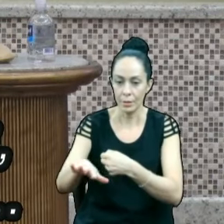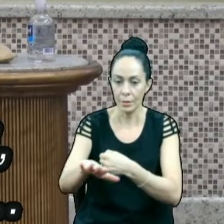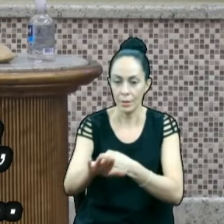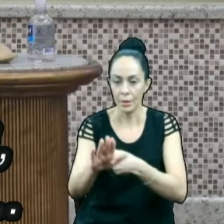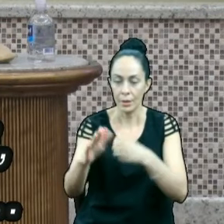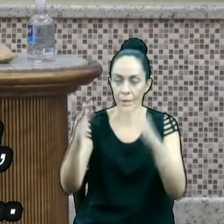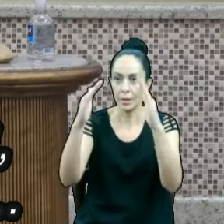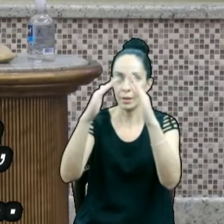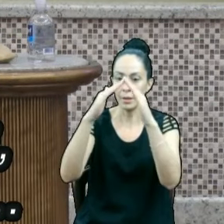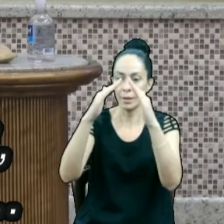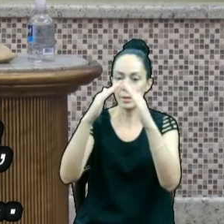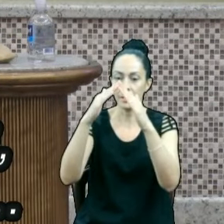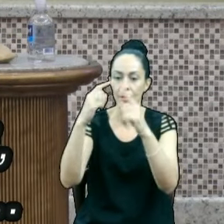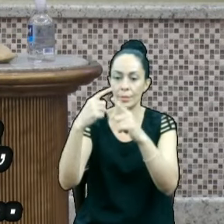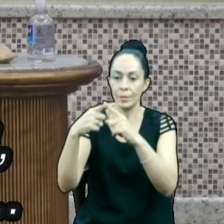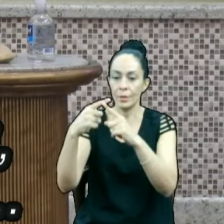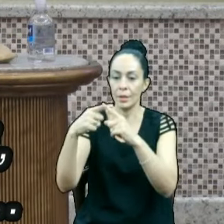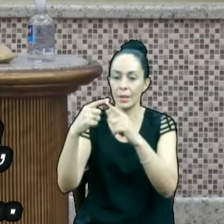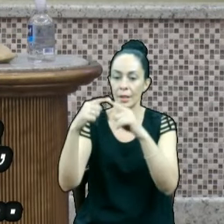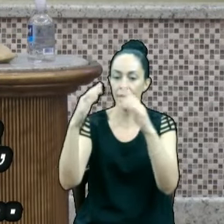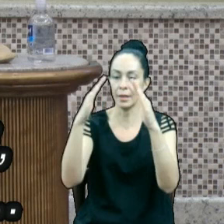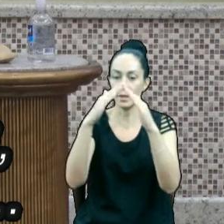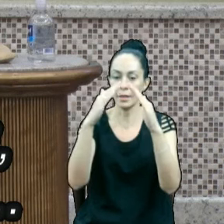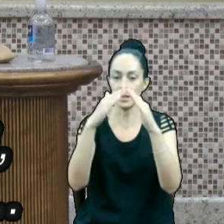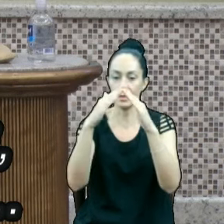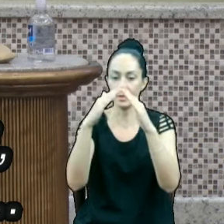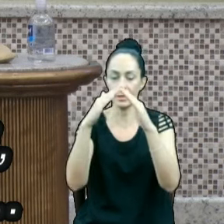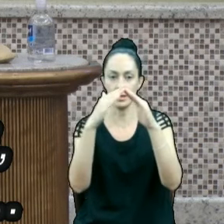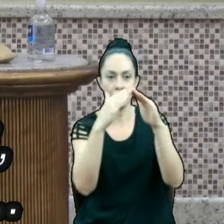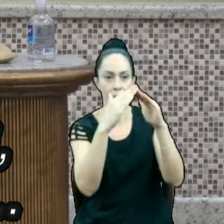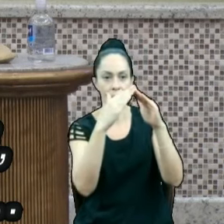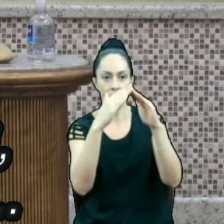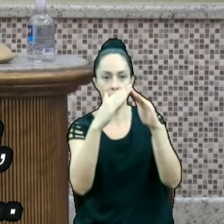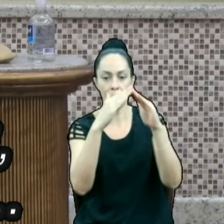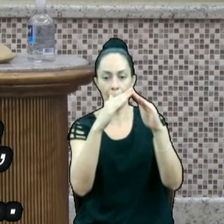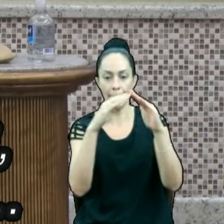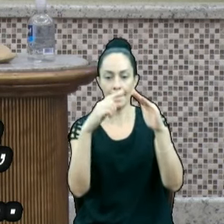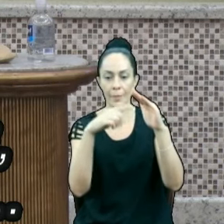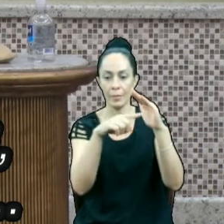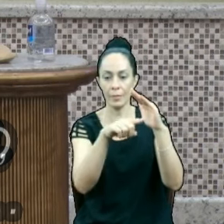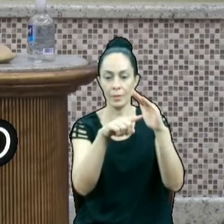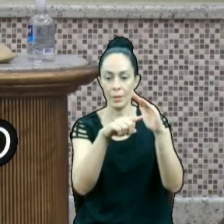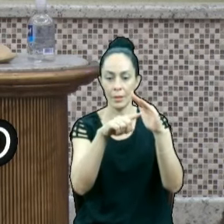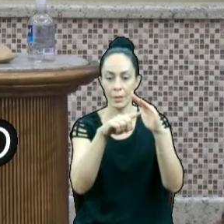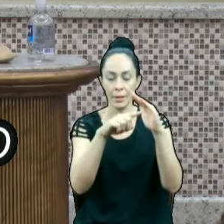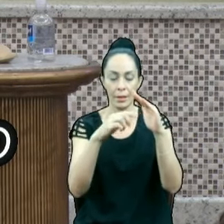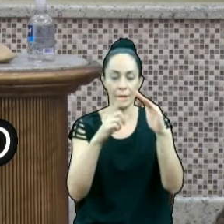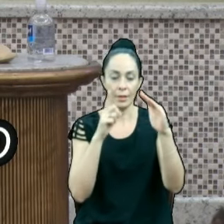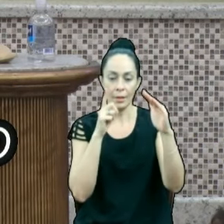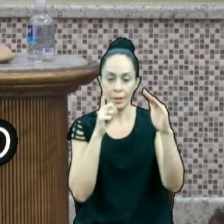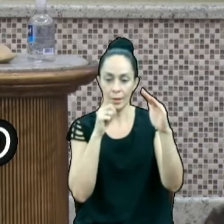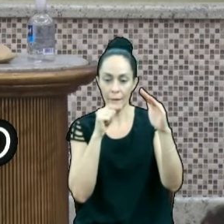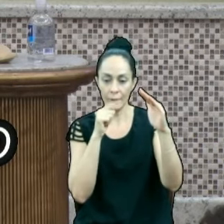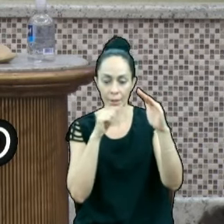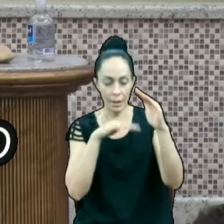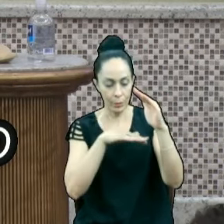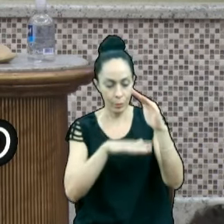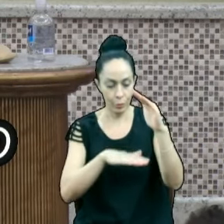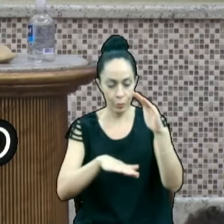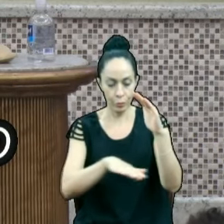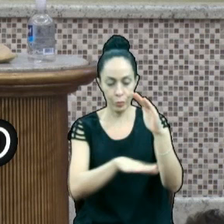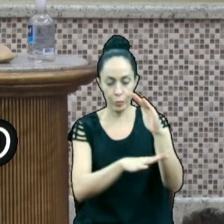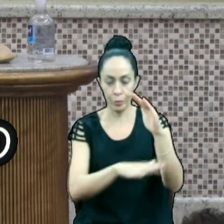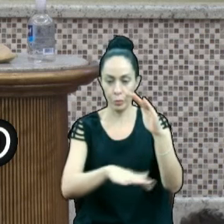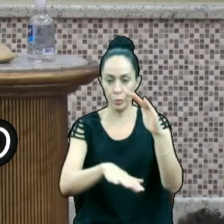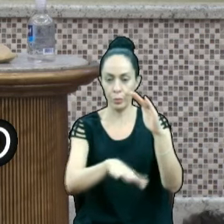porque a face da casa olhava para o Oriente e as águas vinham de baixo desde a banda